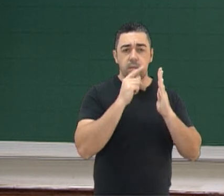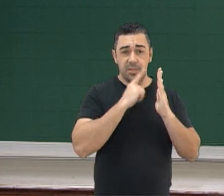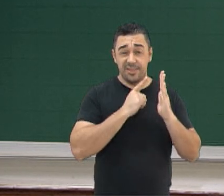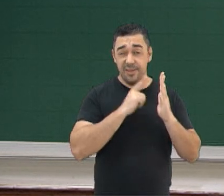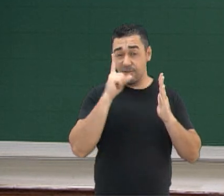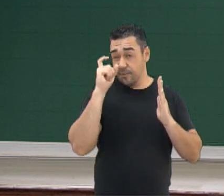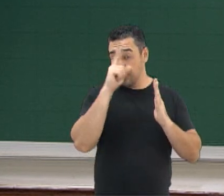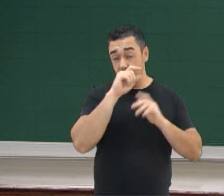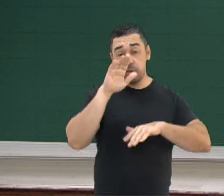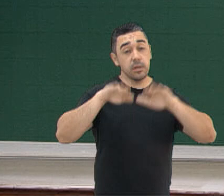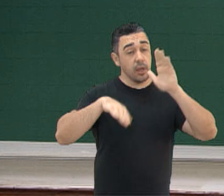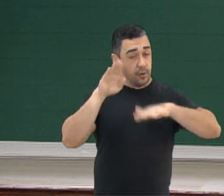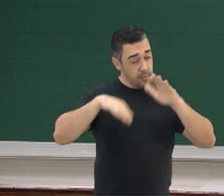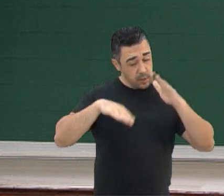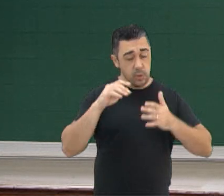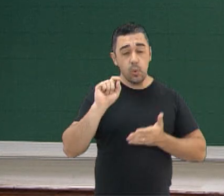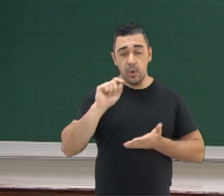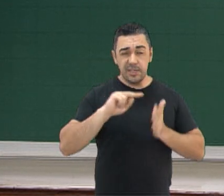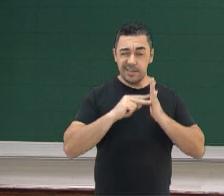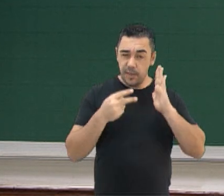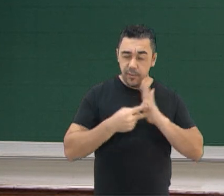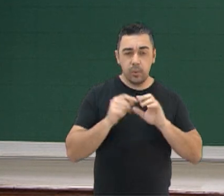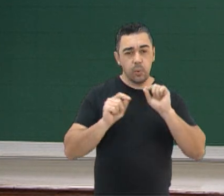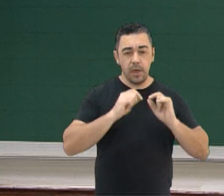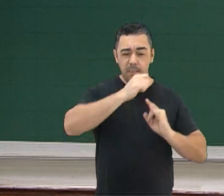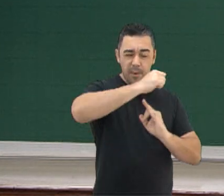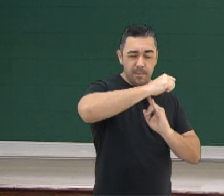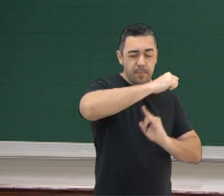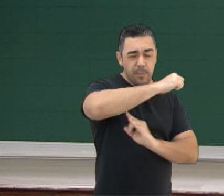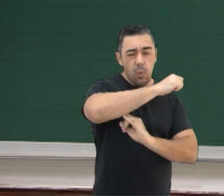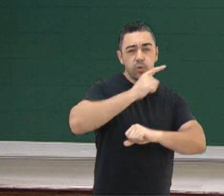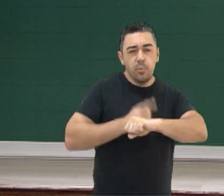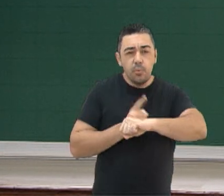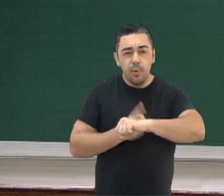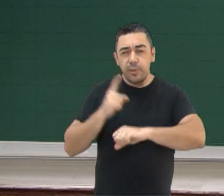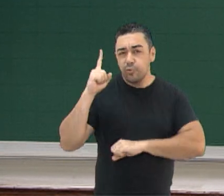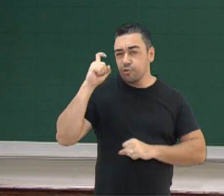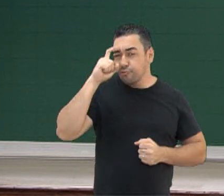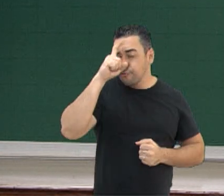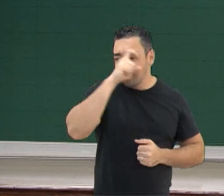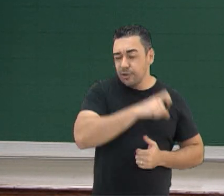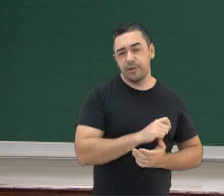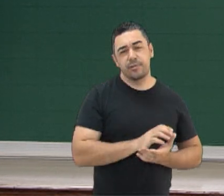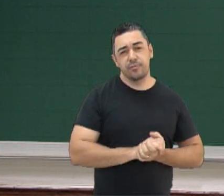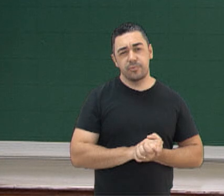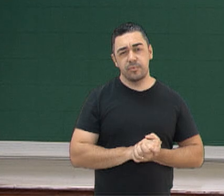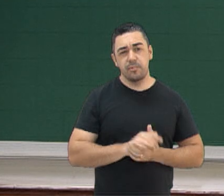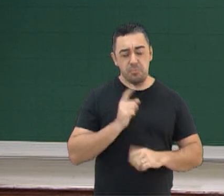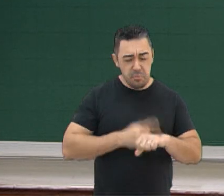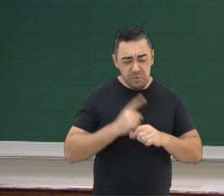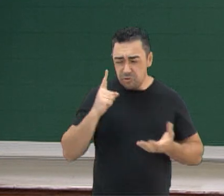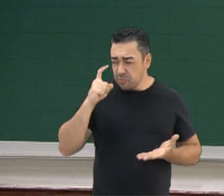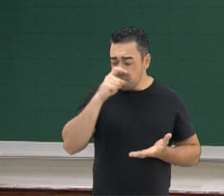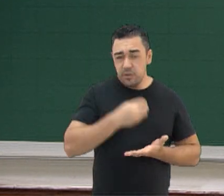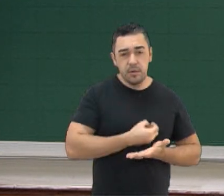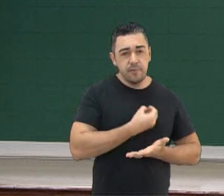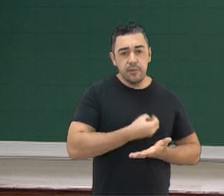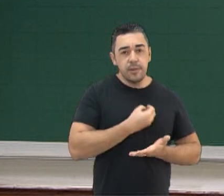então provavelmente estamos tendo ali uma dificuldade, um momento difícil na vida